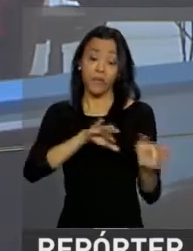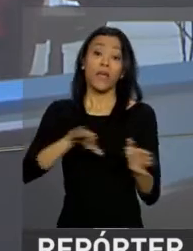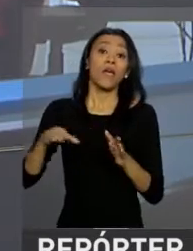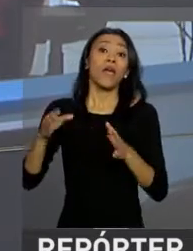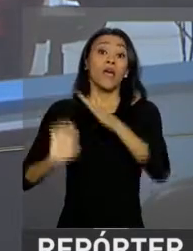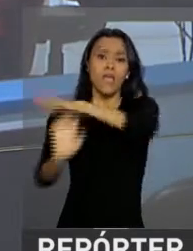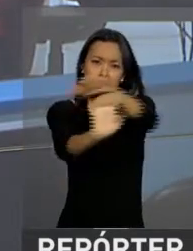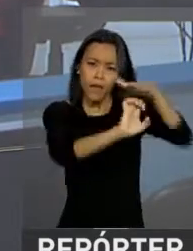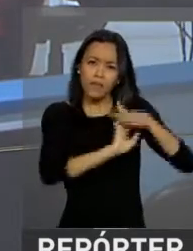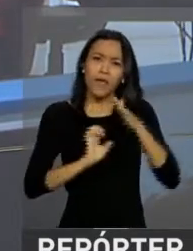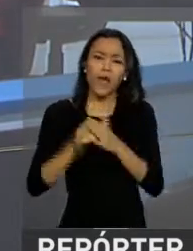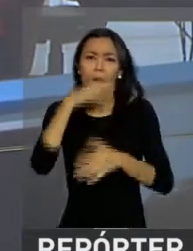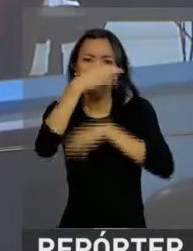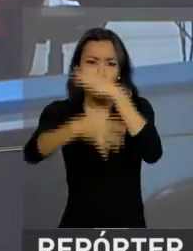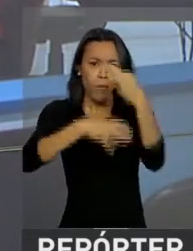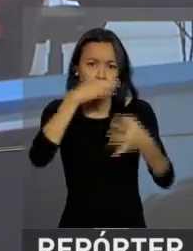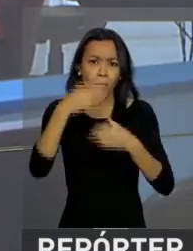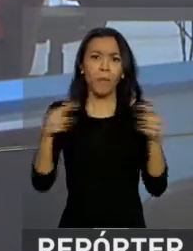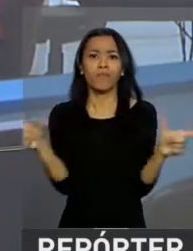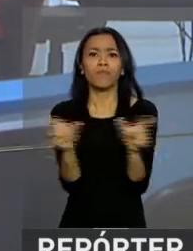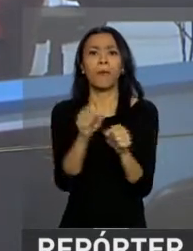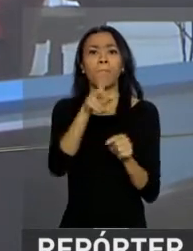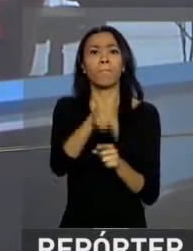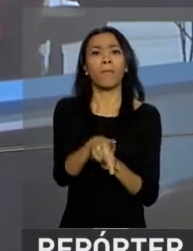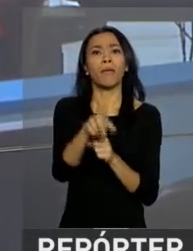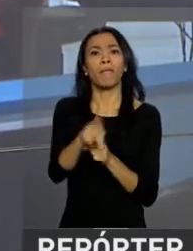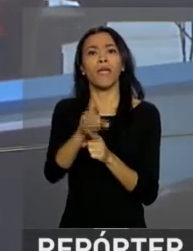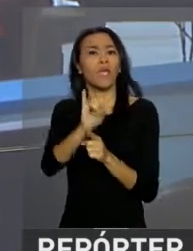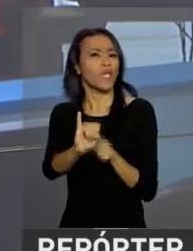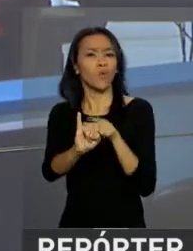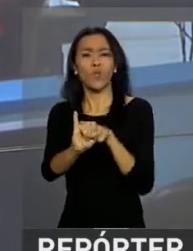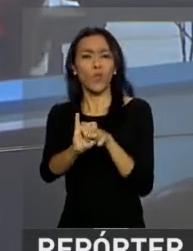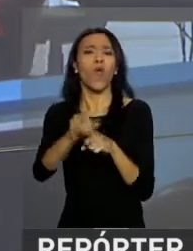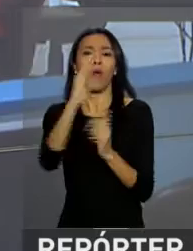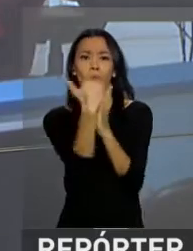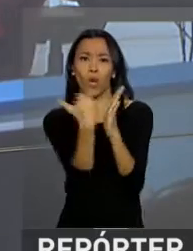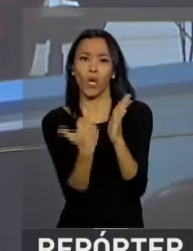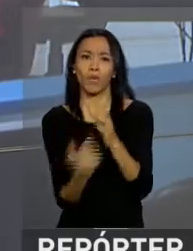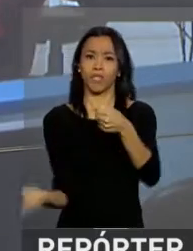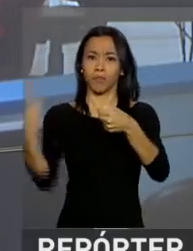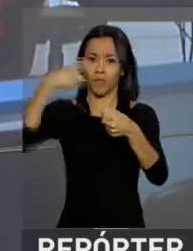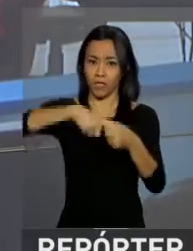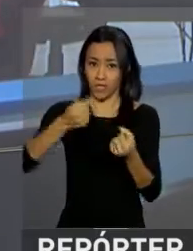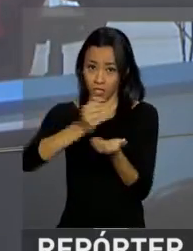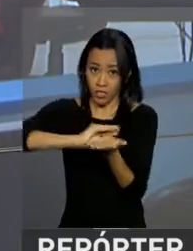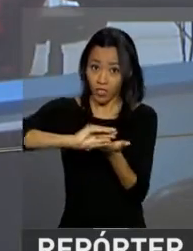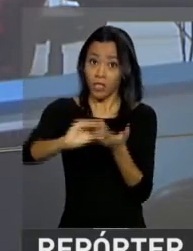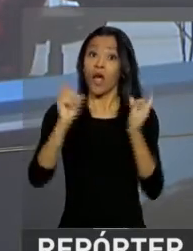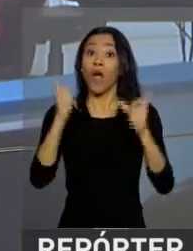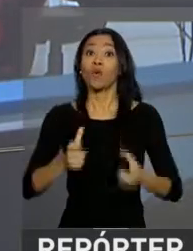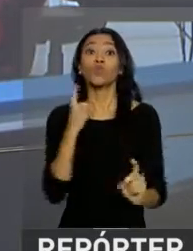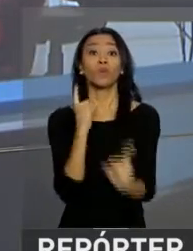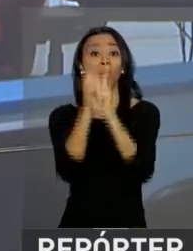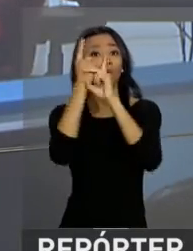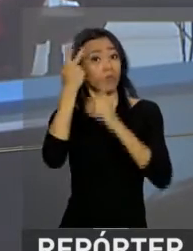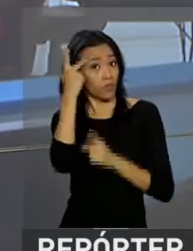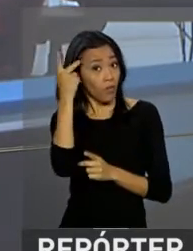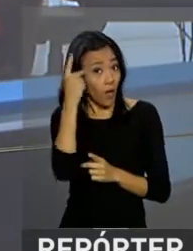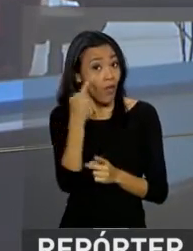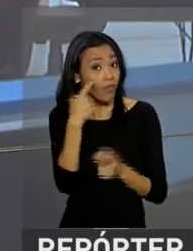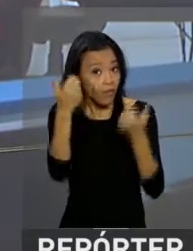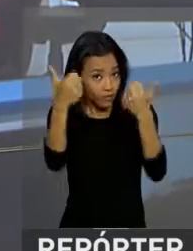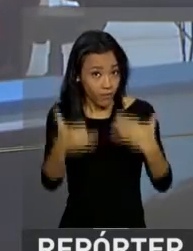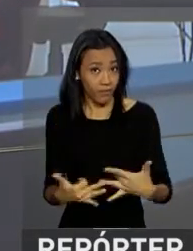para a execução do pehis o programa de parcerias de investimentos encontro na capital paulista veja os detalhes na